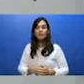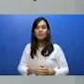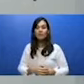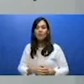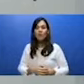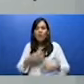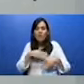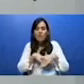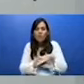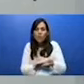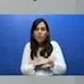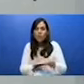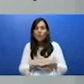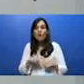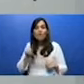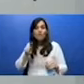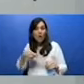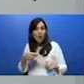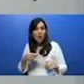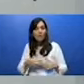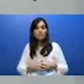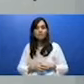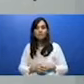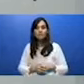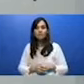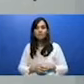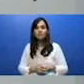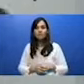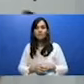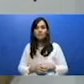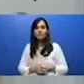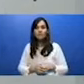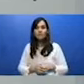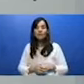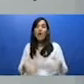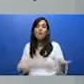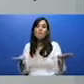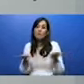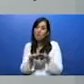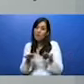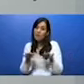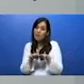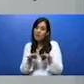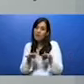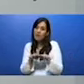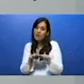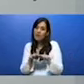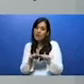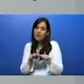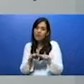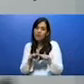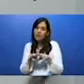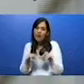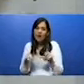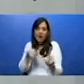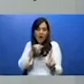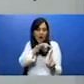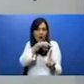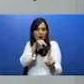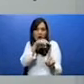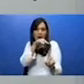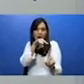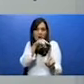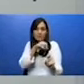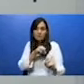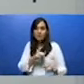Conservador, vírgula, mas ao mesmo tempo sedutor. Então, esta é a primeira